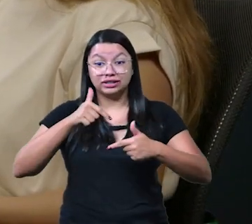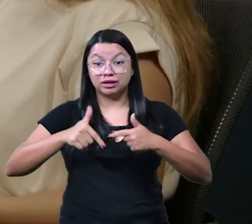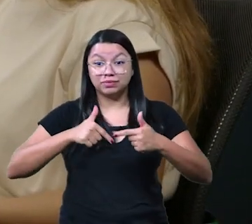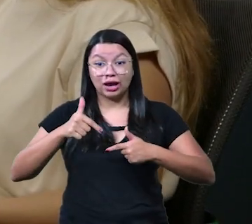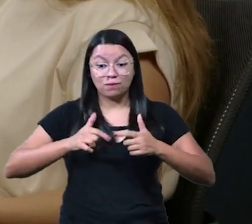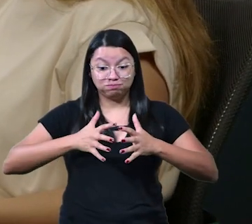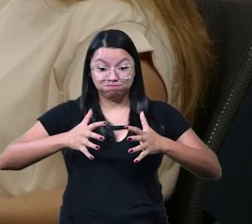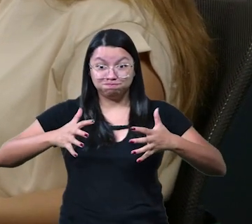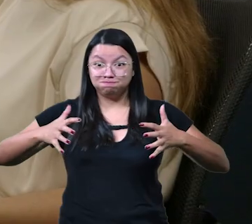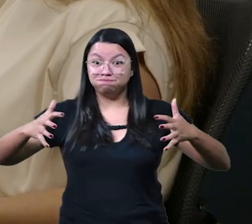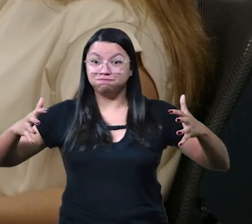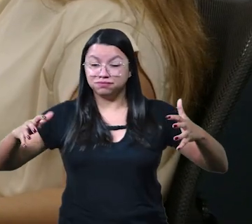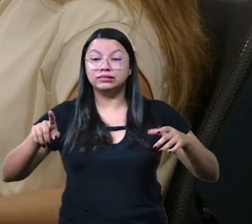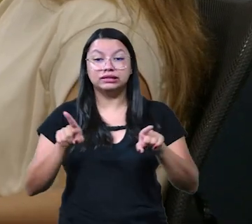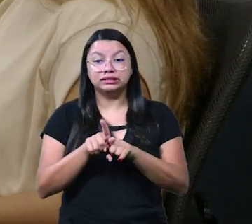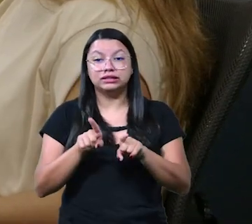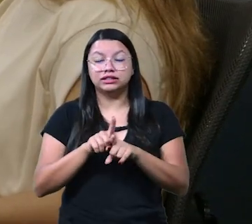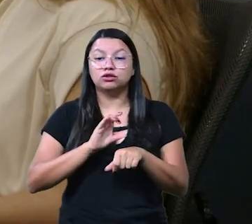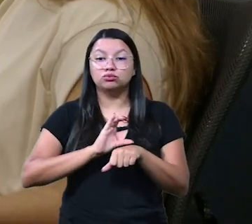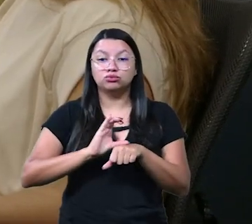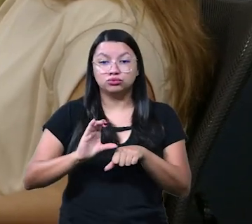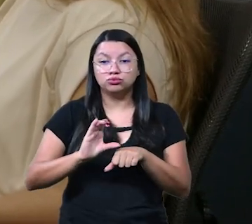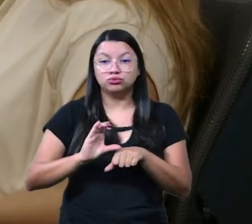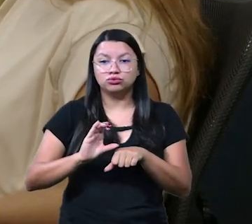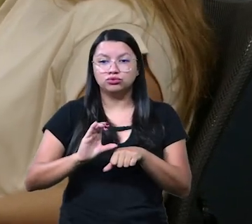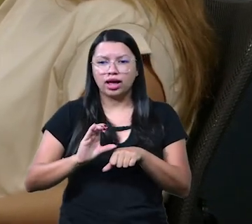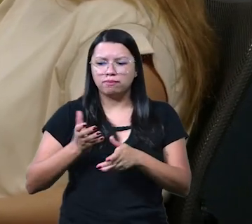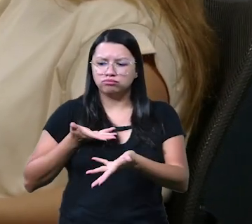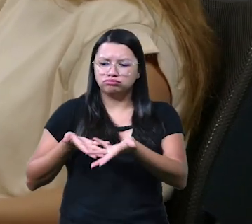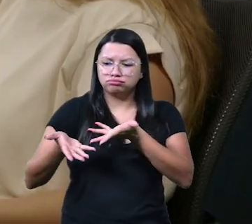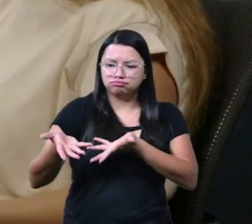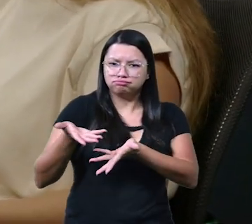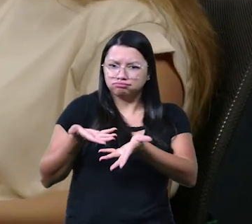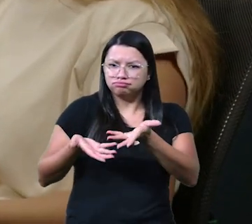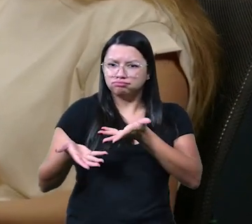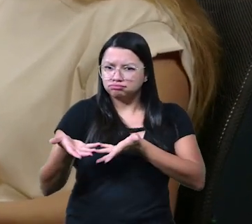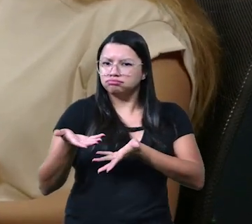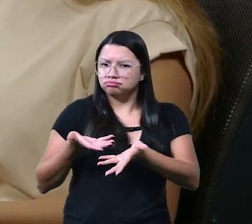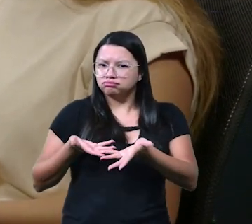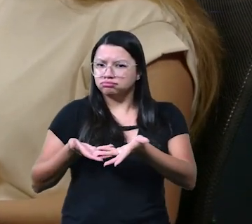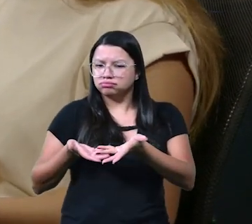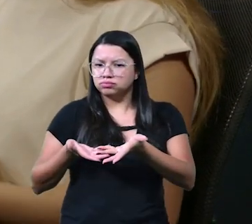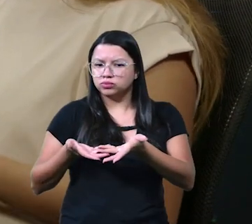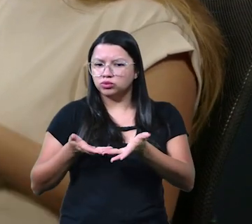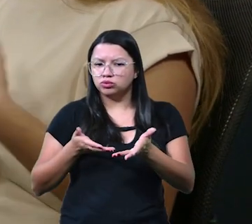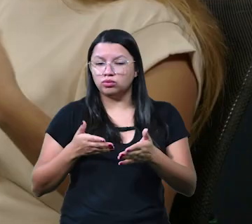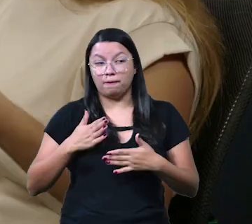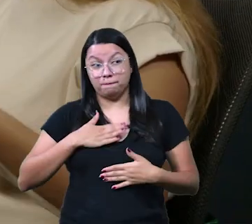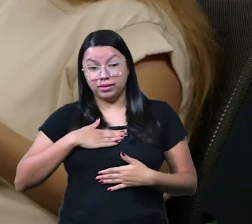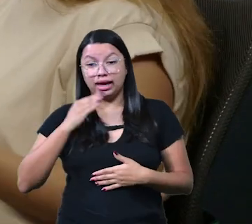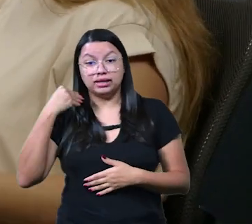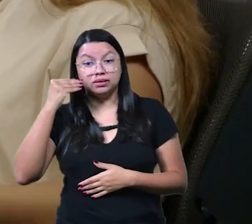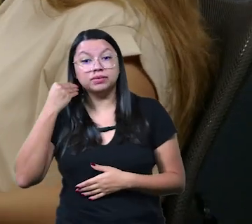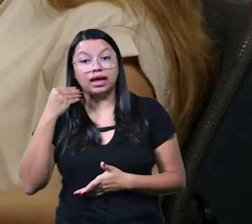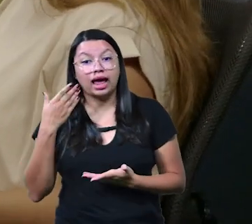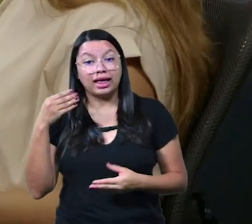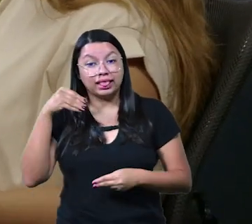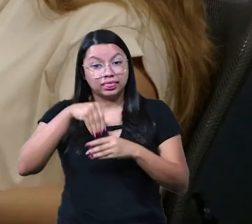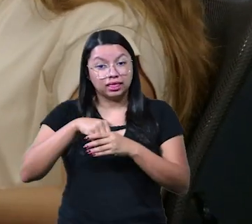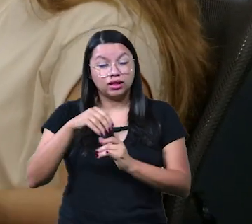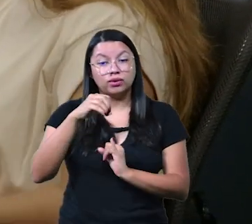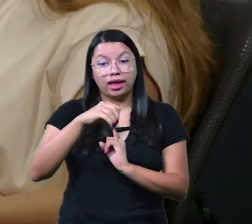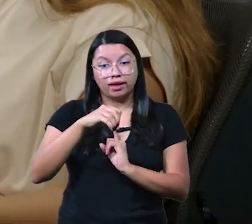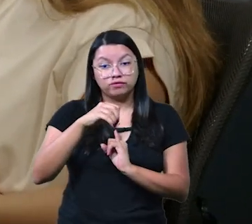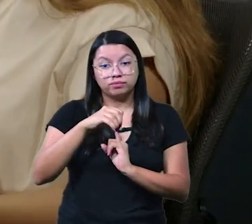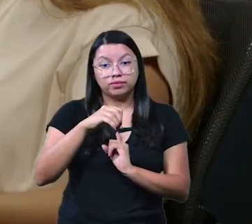também o curso, ele é muito interativo. Pelo menos durante toda a minha experiência dentro do IFB, tanto